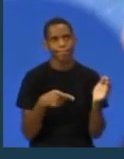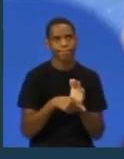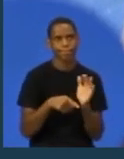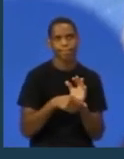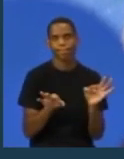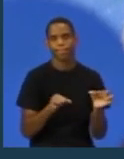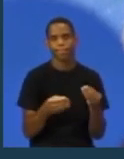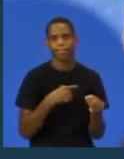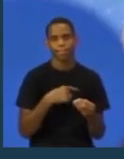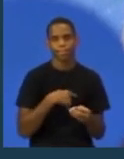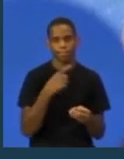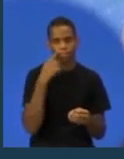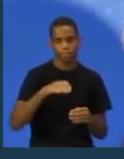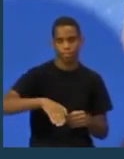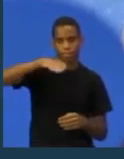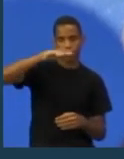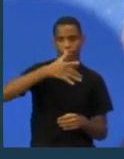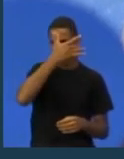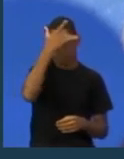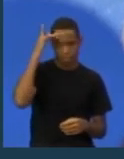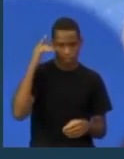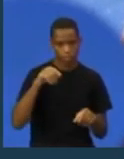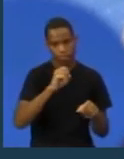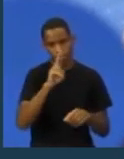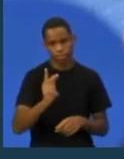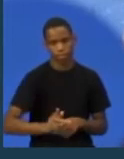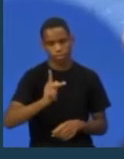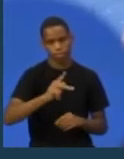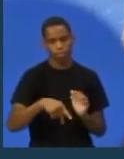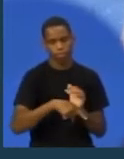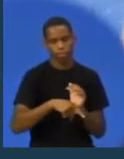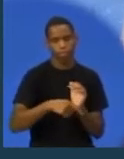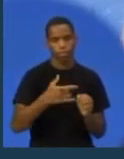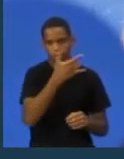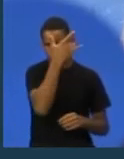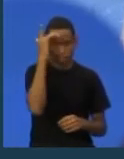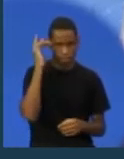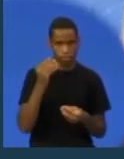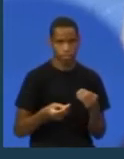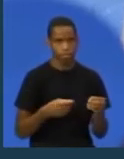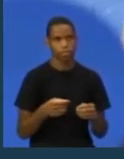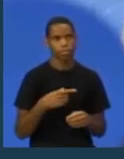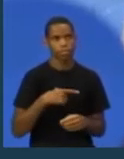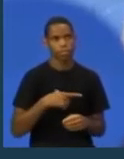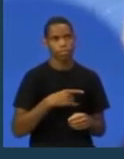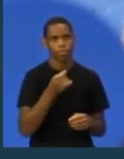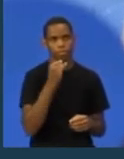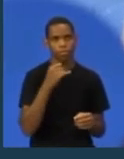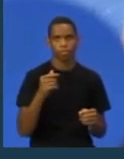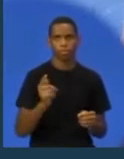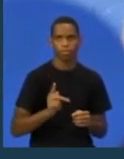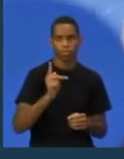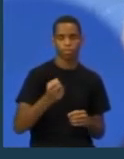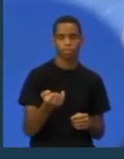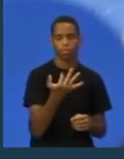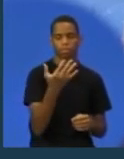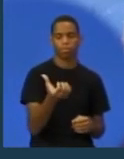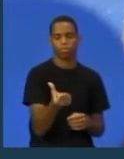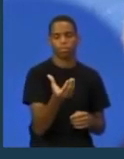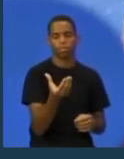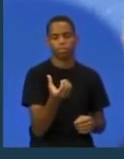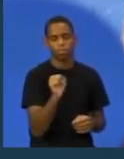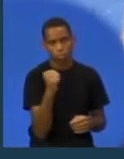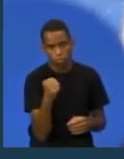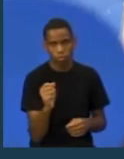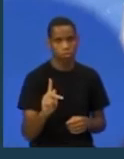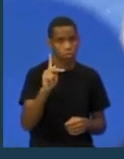das medidas de estatura e de peso de um mesmo grupo de indivíduos. Você tem o peso lá, média